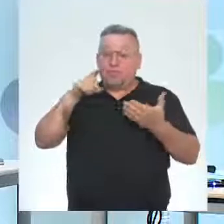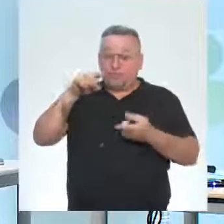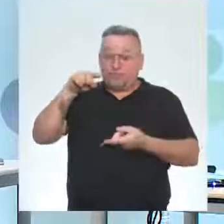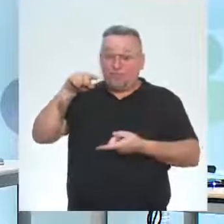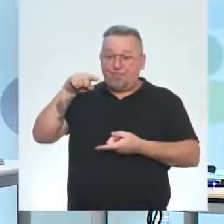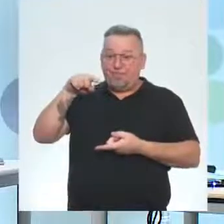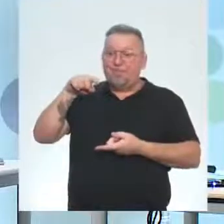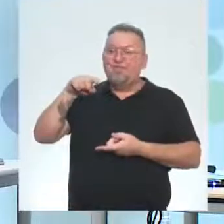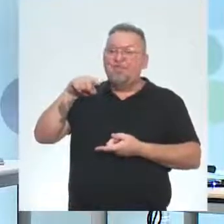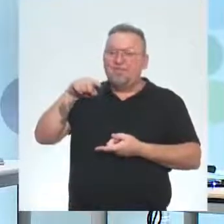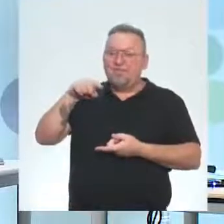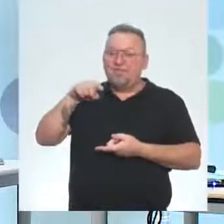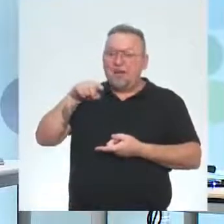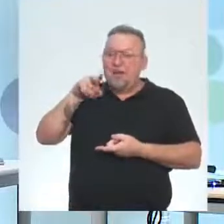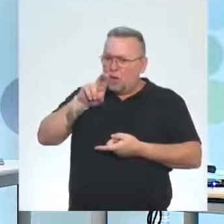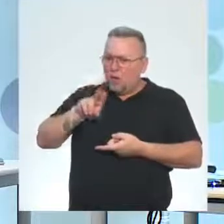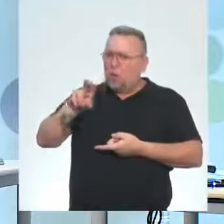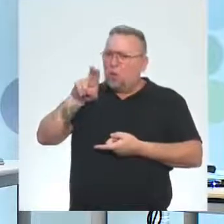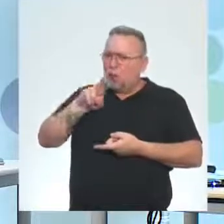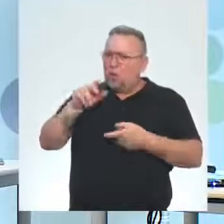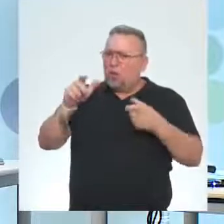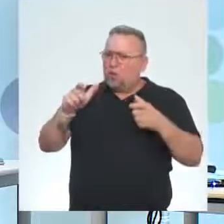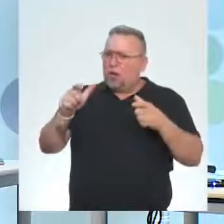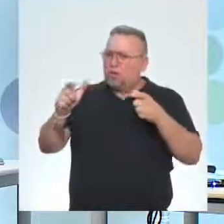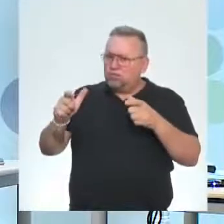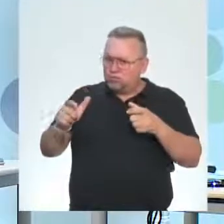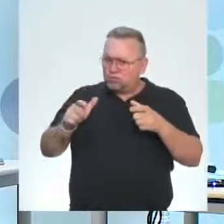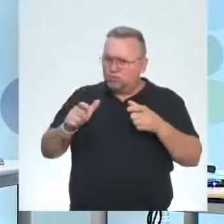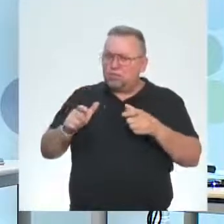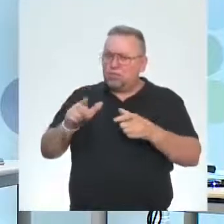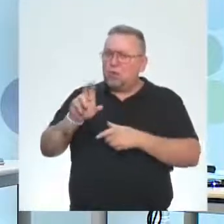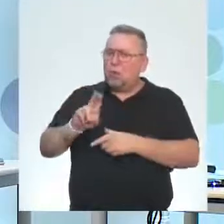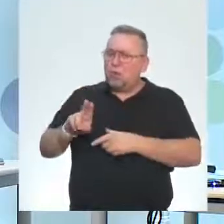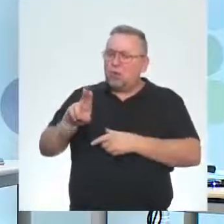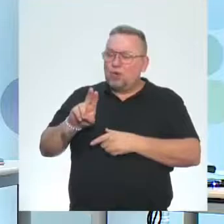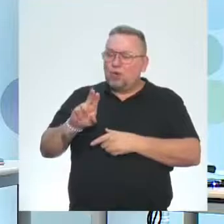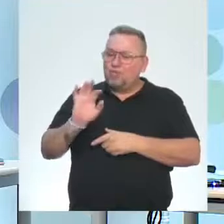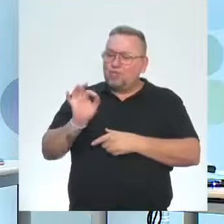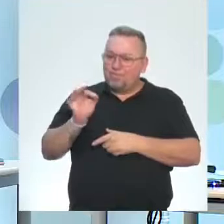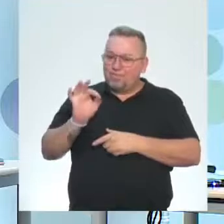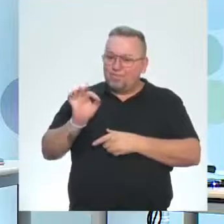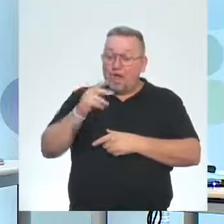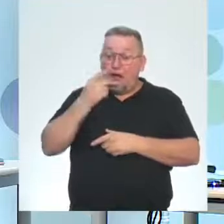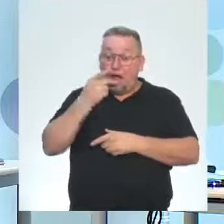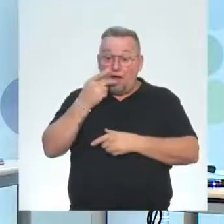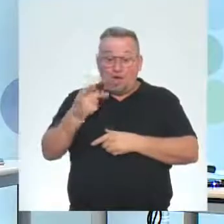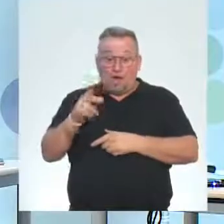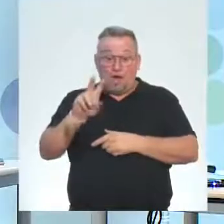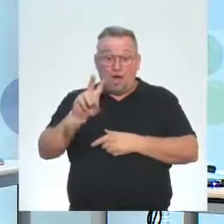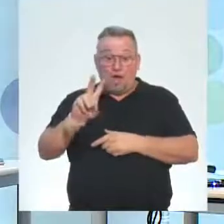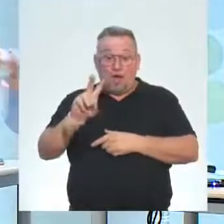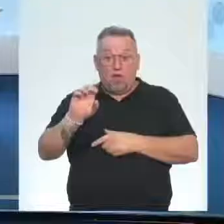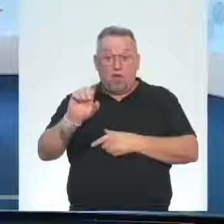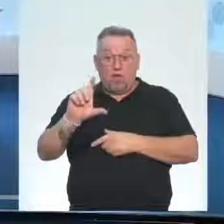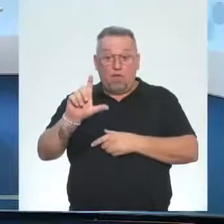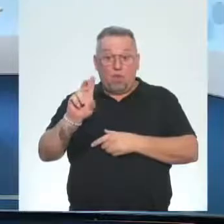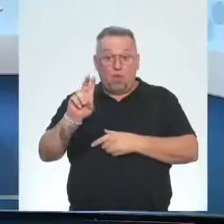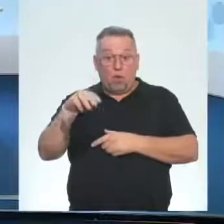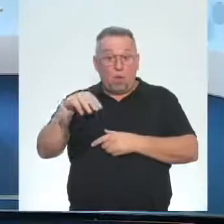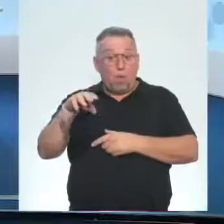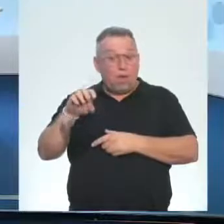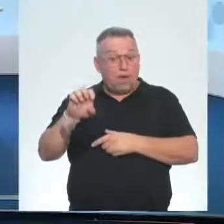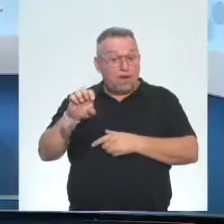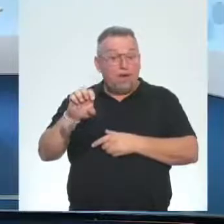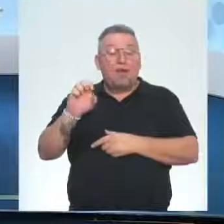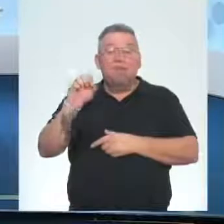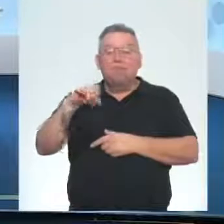garrafa, ela ocupa espaço no ambiente, tá certo? E isso daí é o volume, tá bom? Ó, se você pensar numa